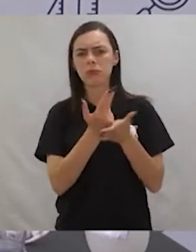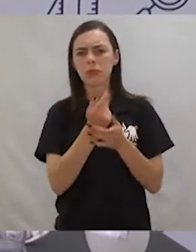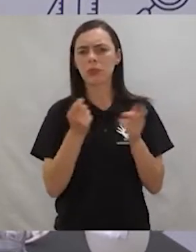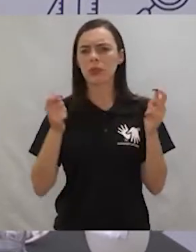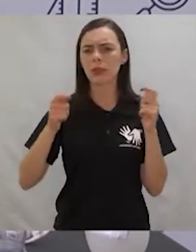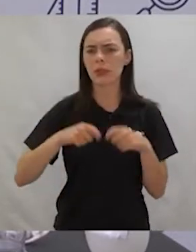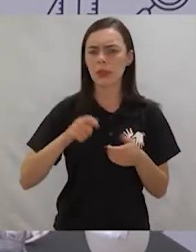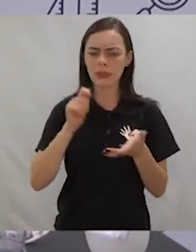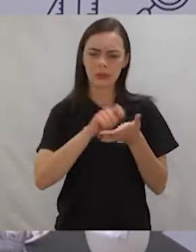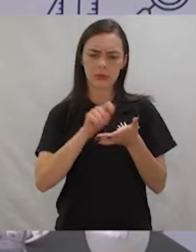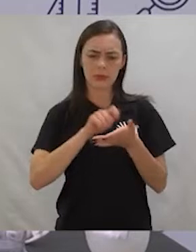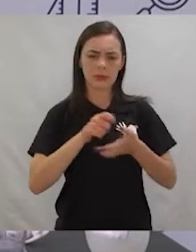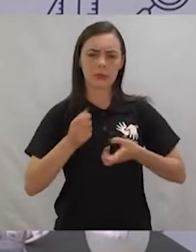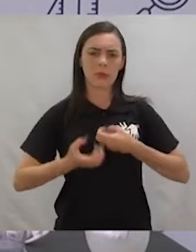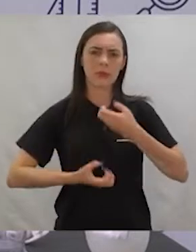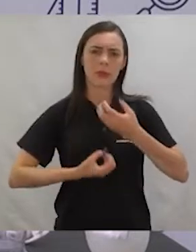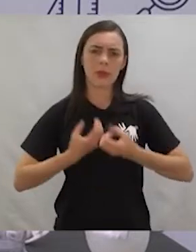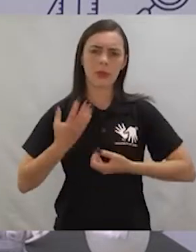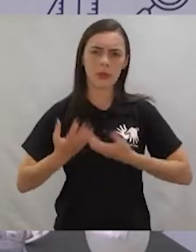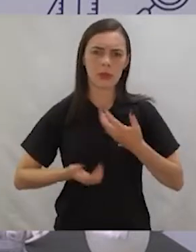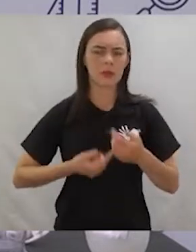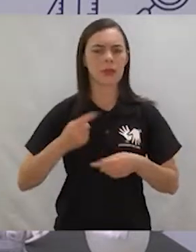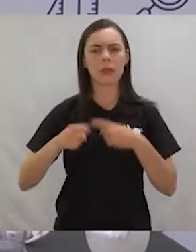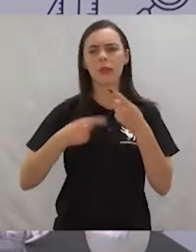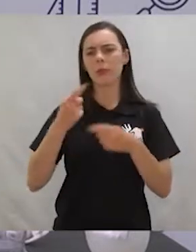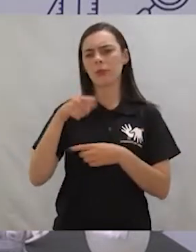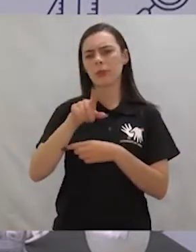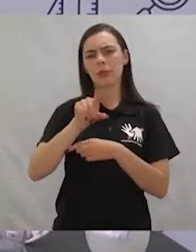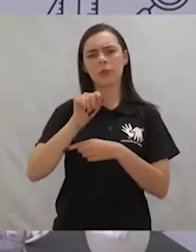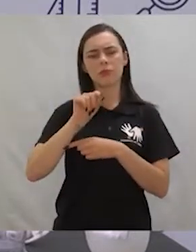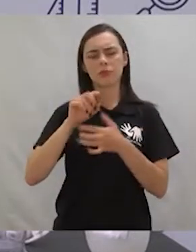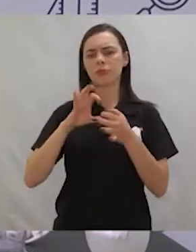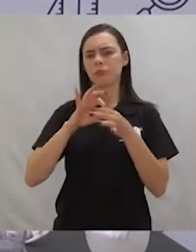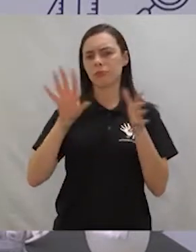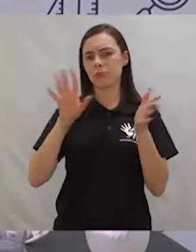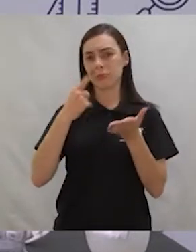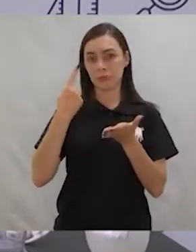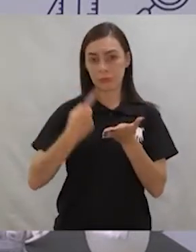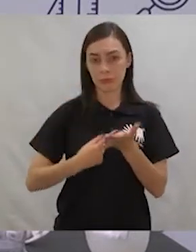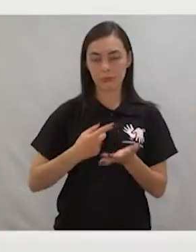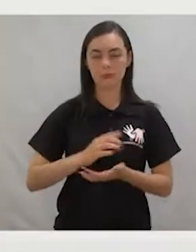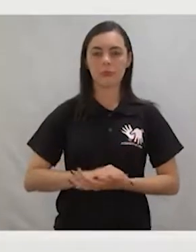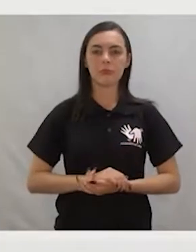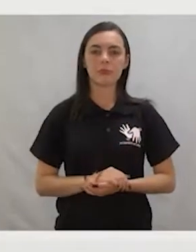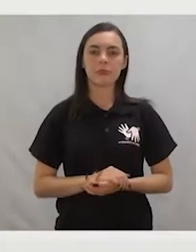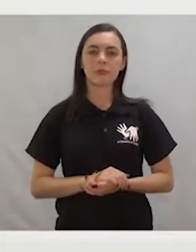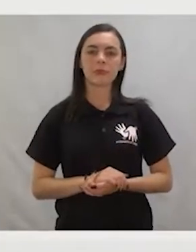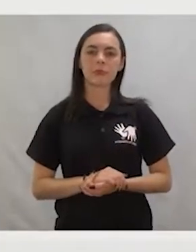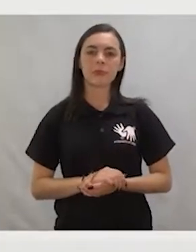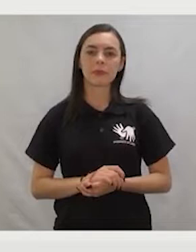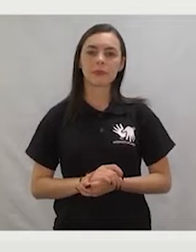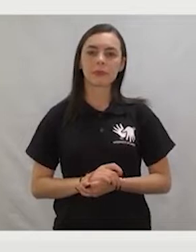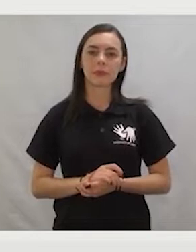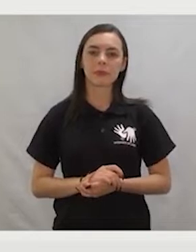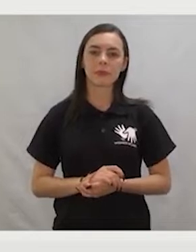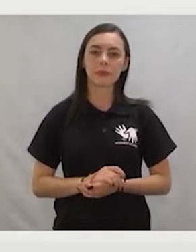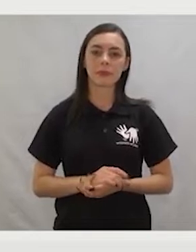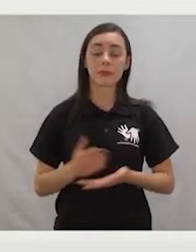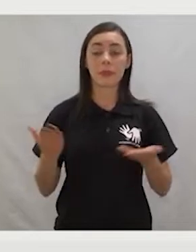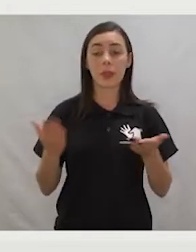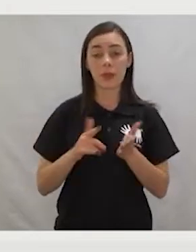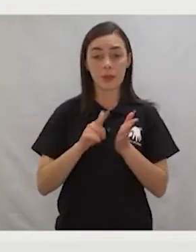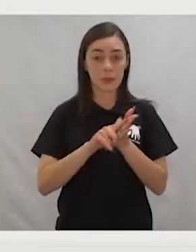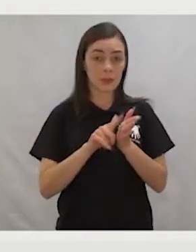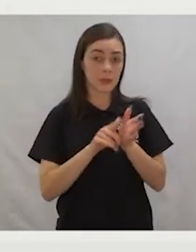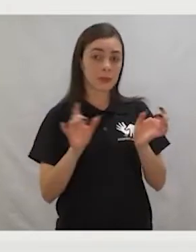vocês podem escrever uma poesia, aí vocês escolhem o que vocês querem fazer. Combinado? Então vamos lá. E aqui